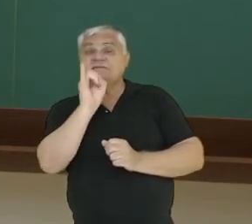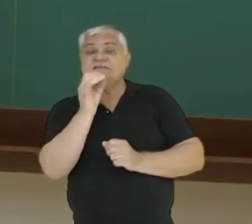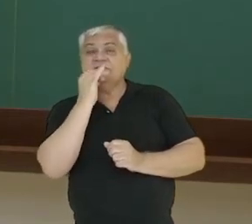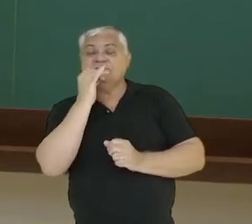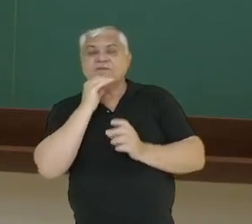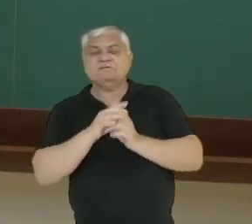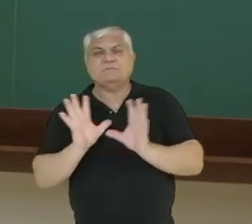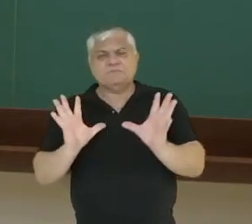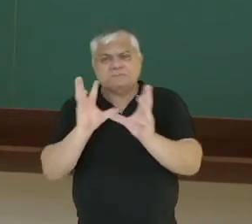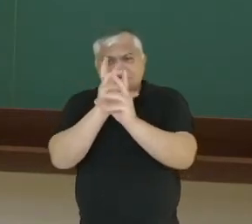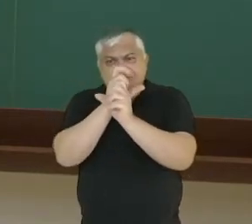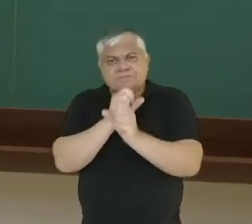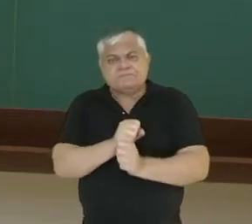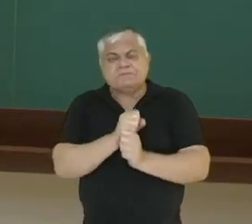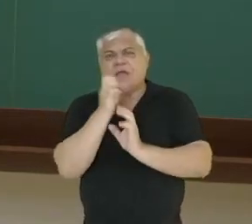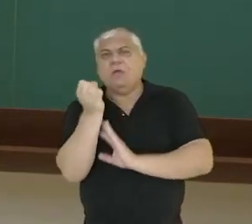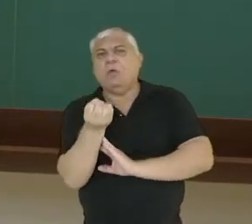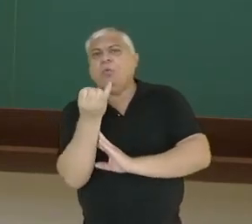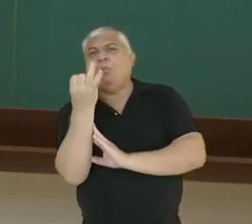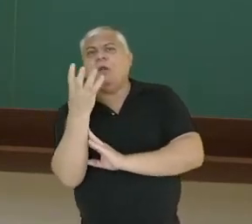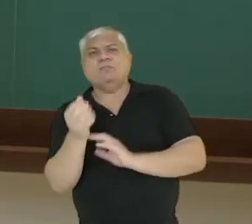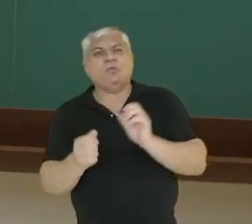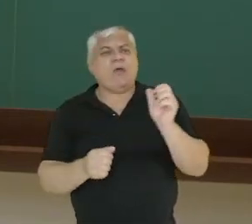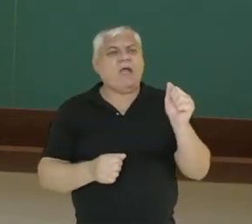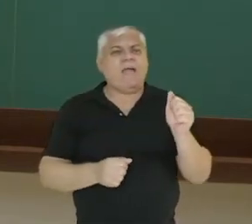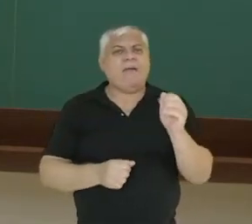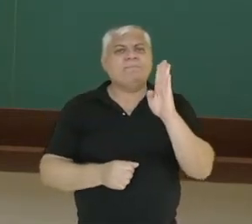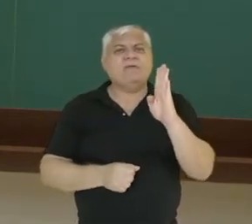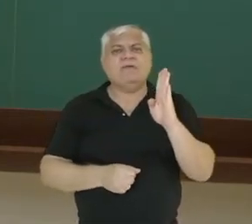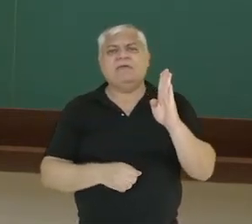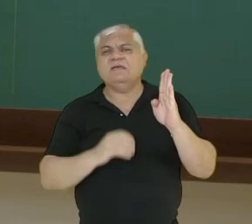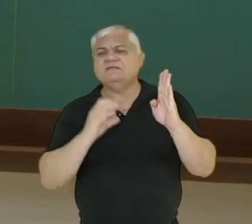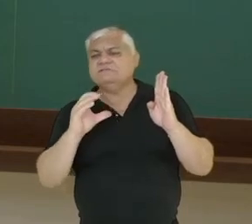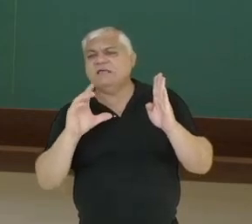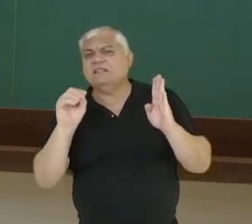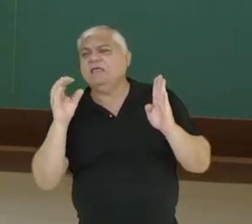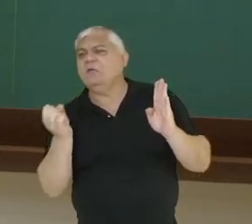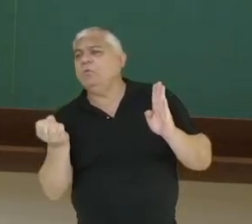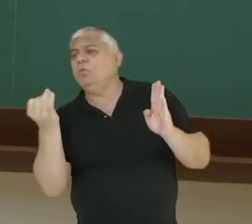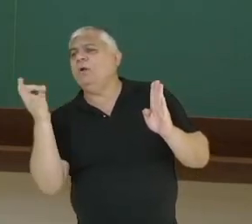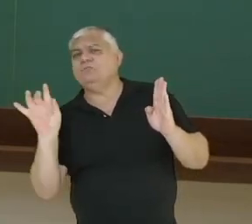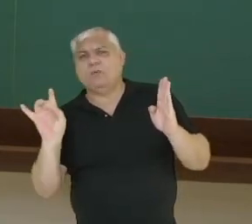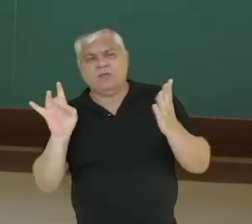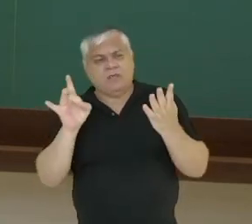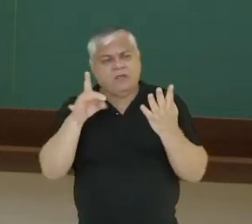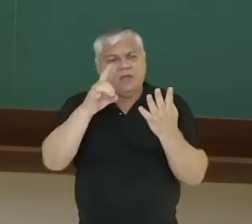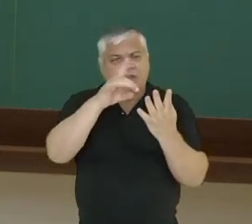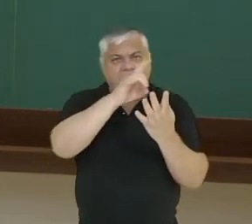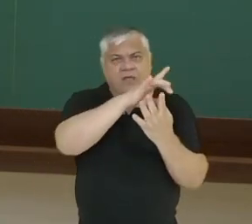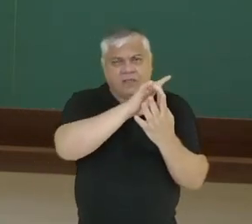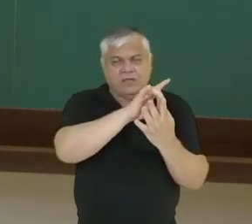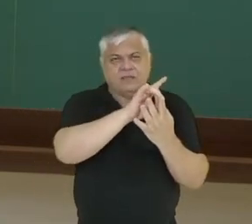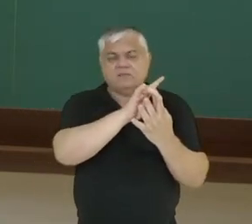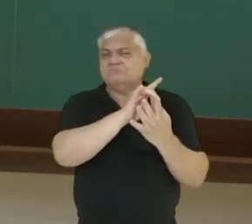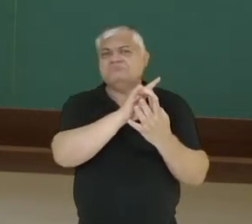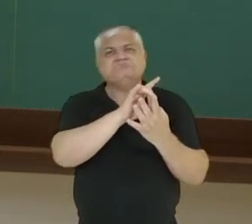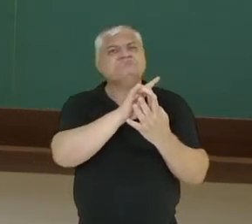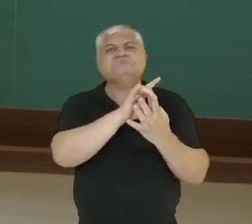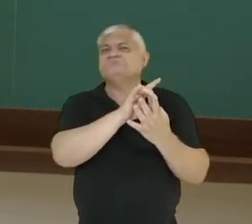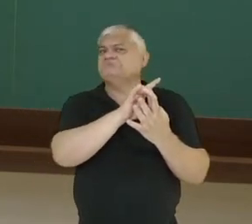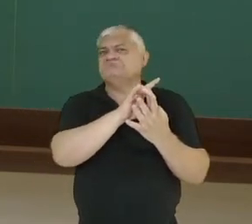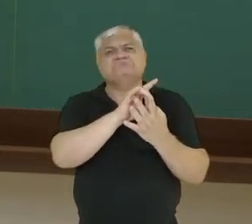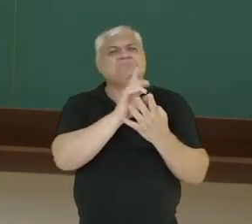medir quanto tem de A e quanto tem de B, quanto tem de C e quanto tem de D na solução, não vai